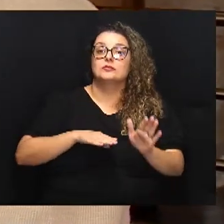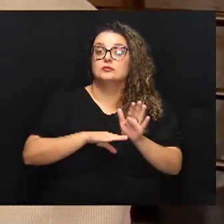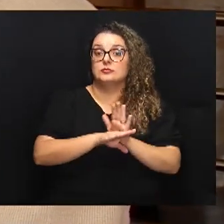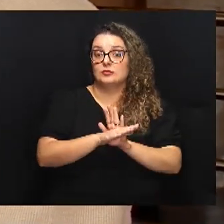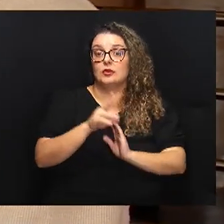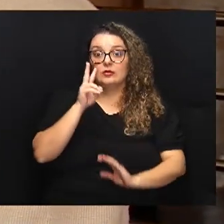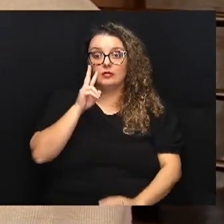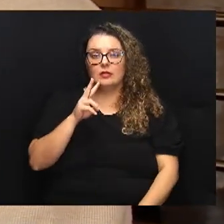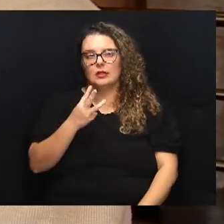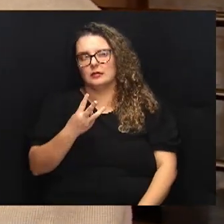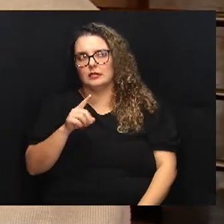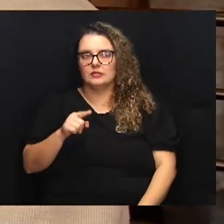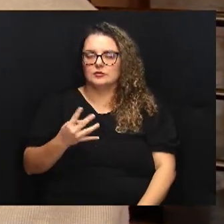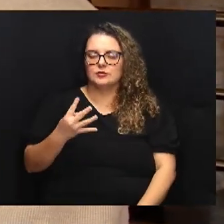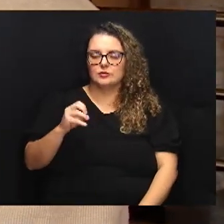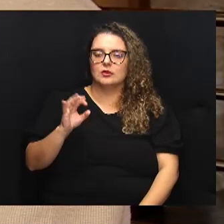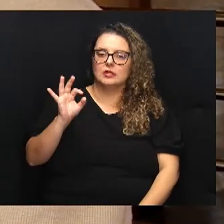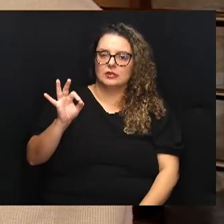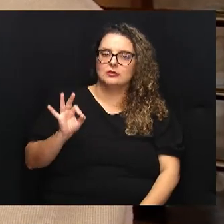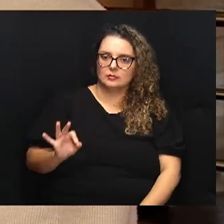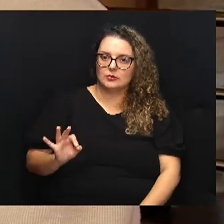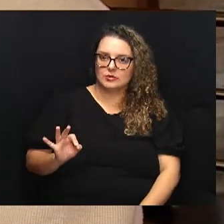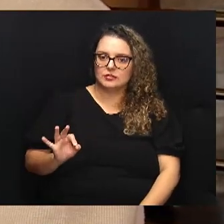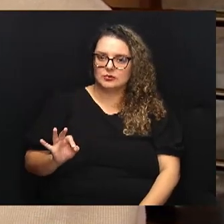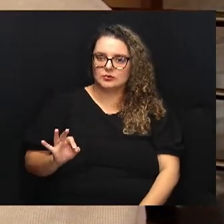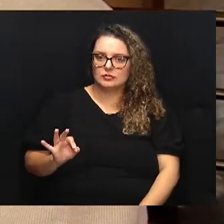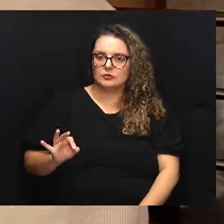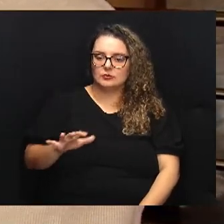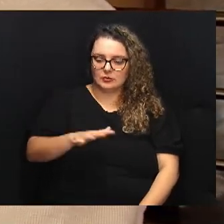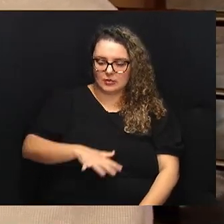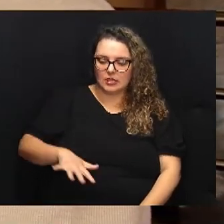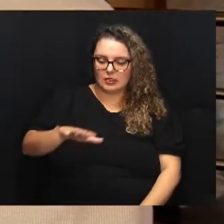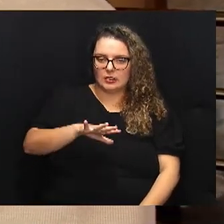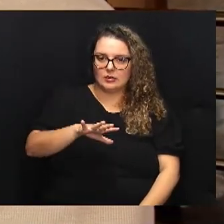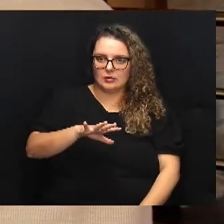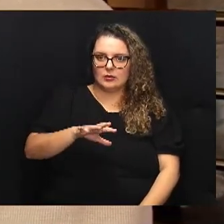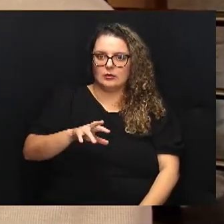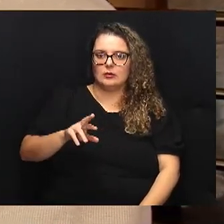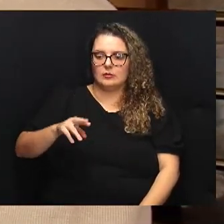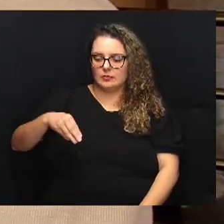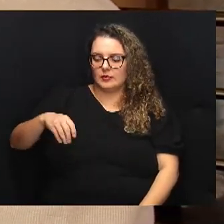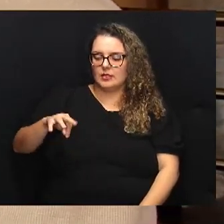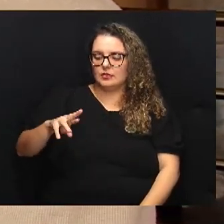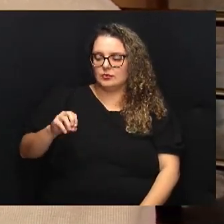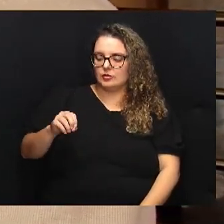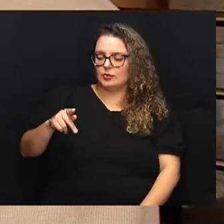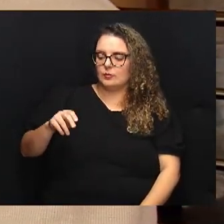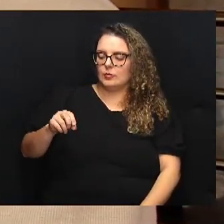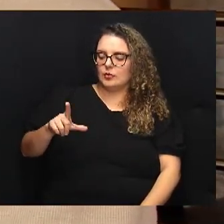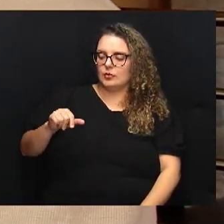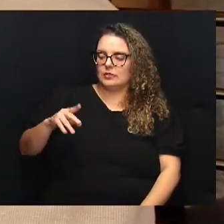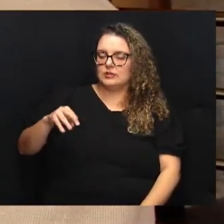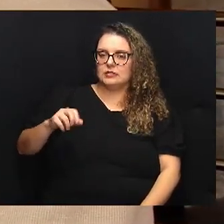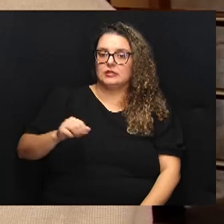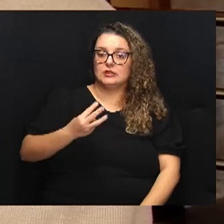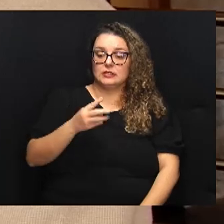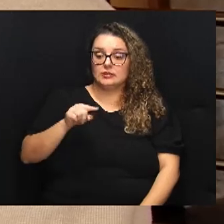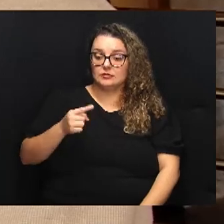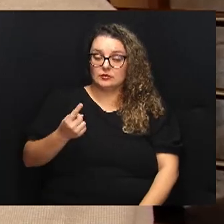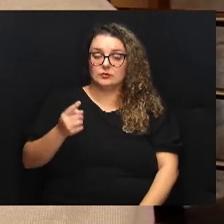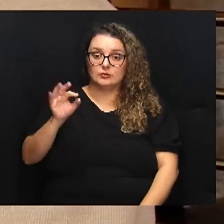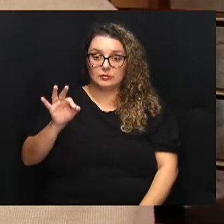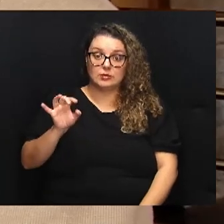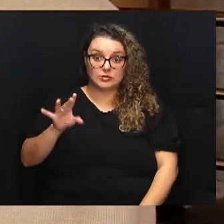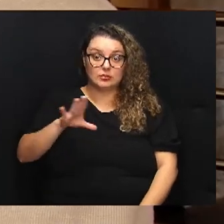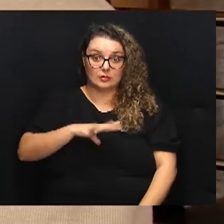de 3,40%. Para a região de Campinas, para a região metropolitana, sendo 3,1% só para a cidade